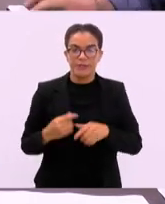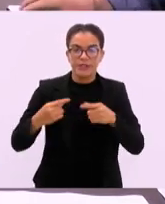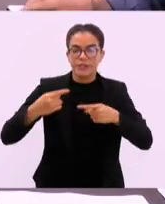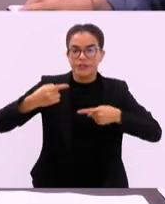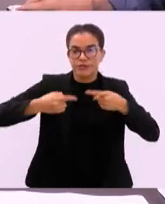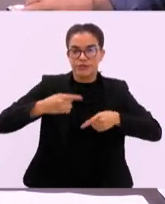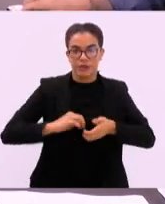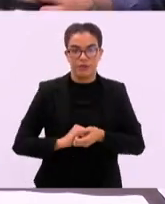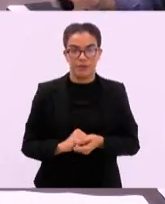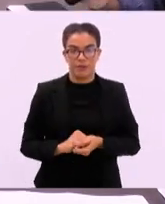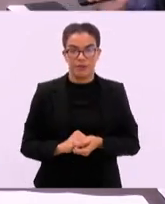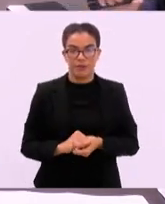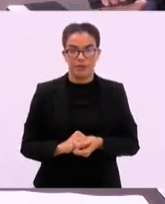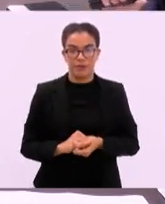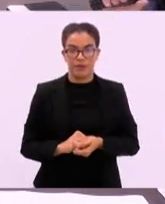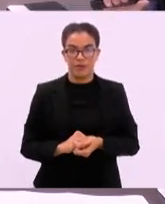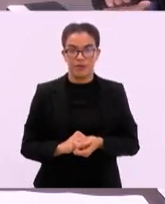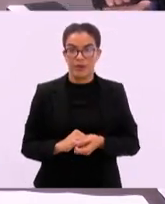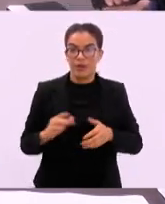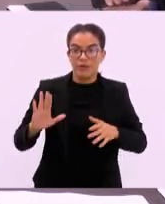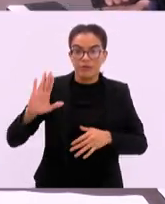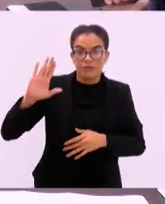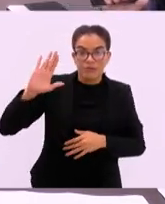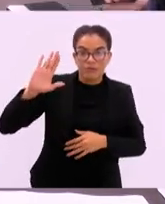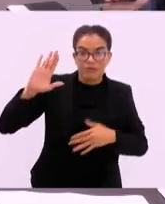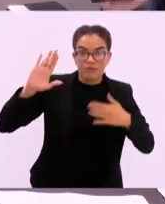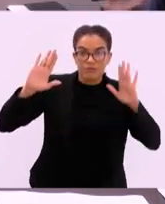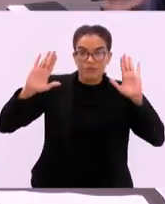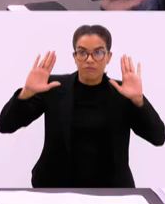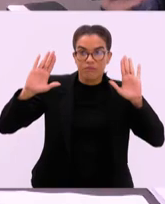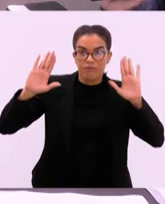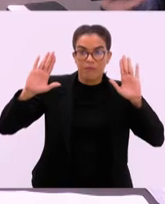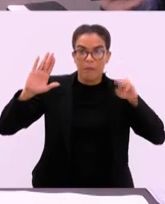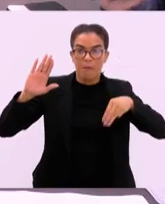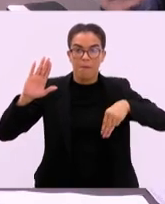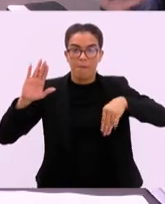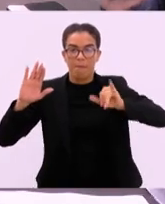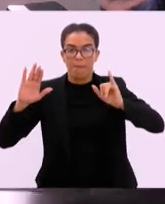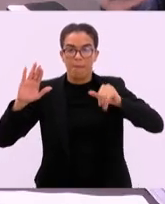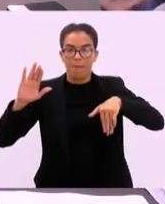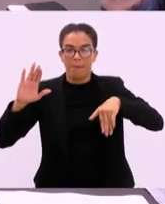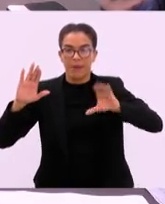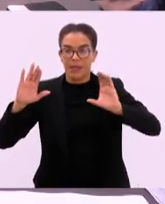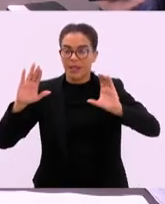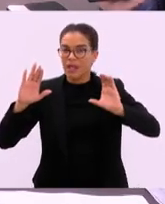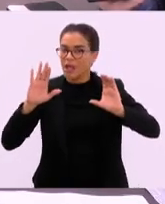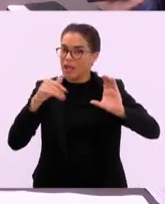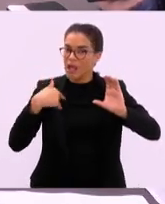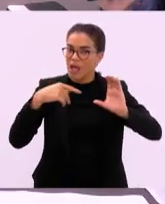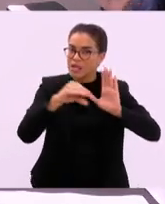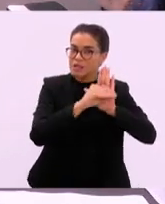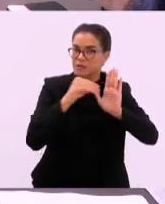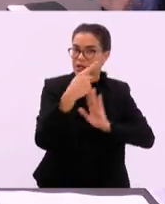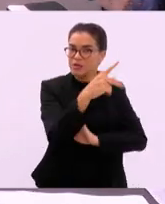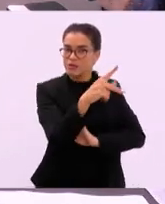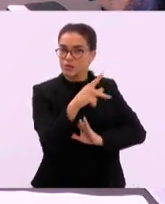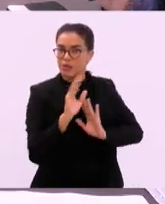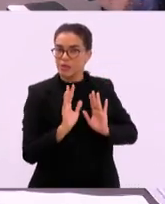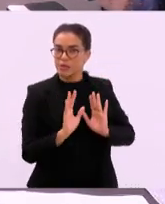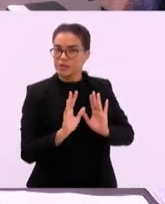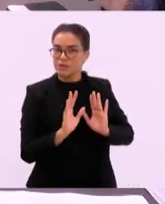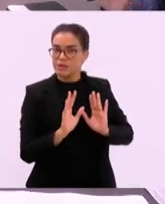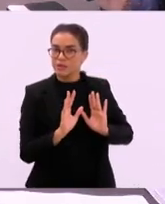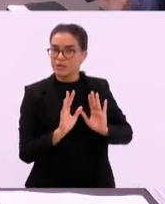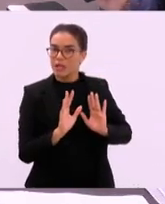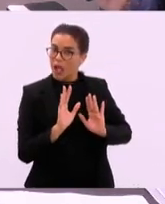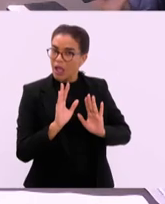discussão. Não havendo quem queira discutir. O Flávio Serafini está quietinho aqui, as emendas são suas.